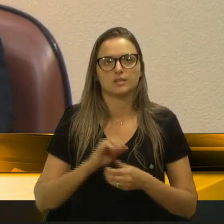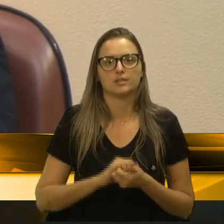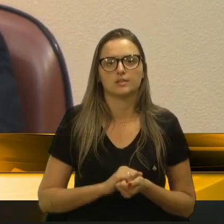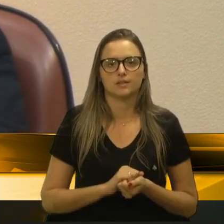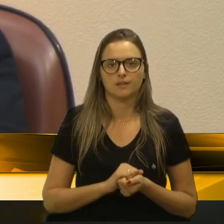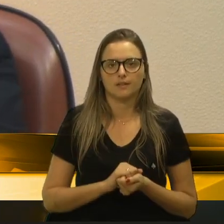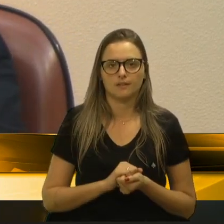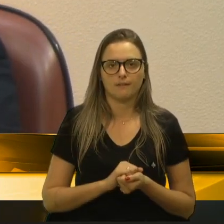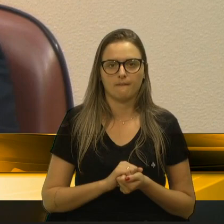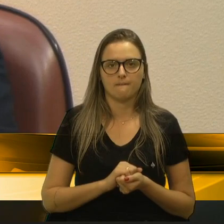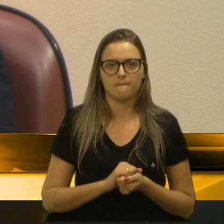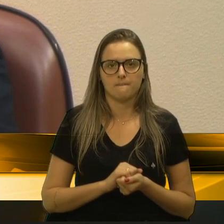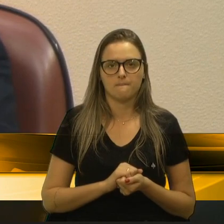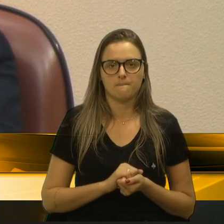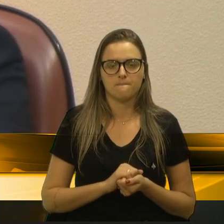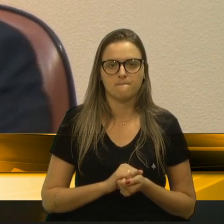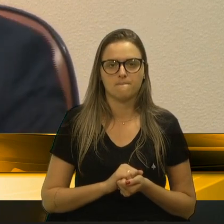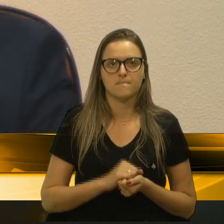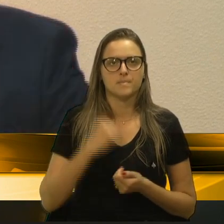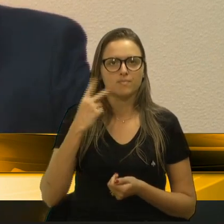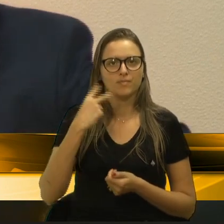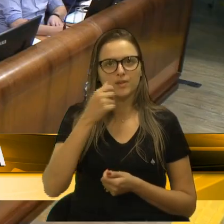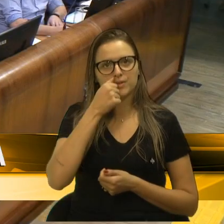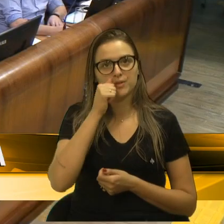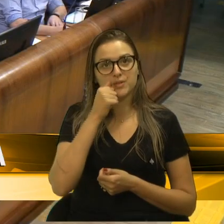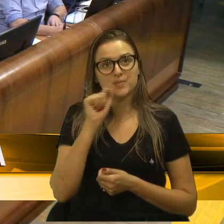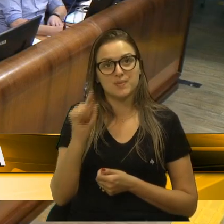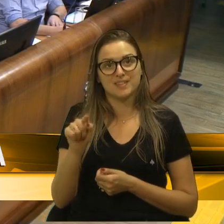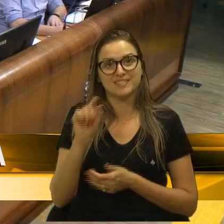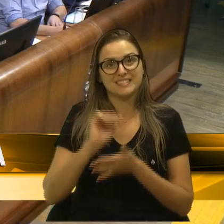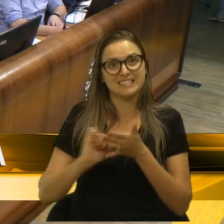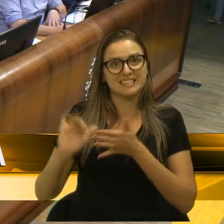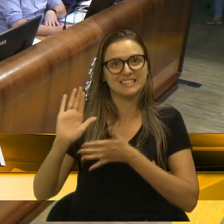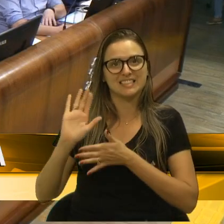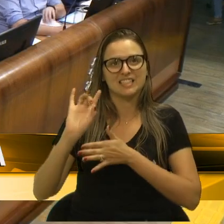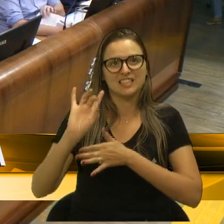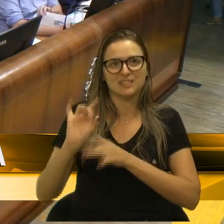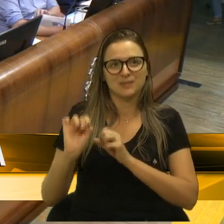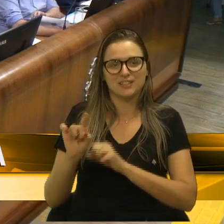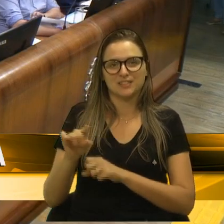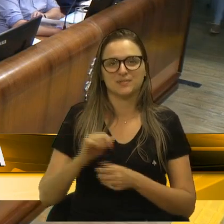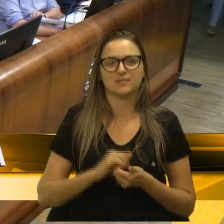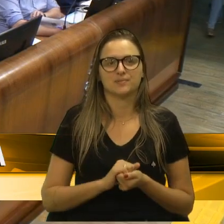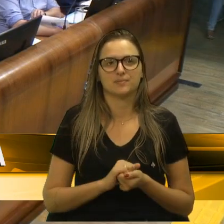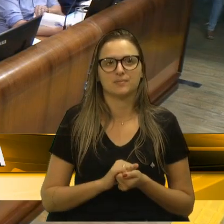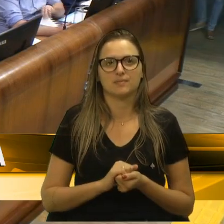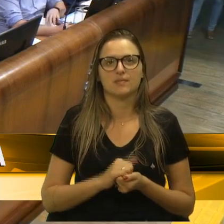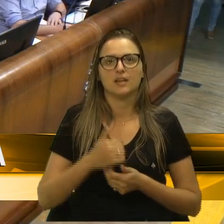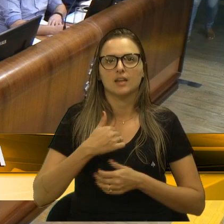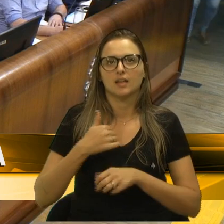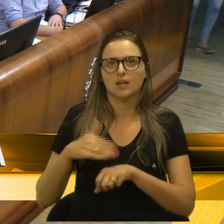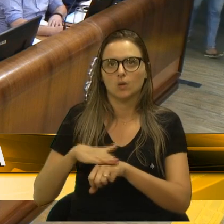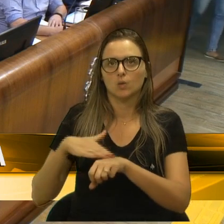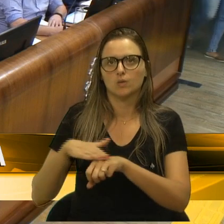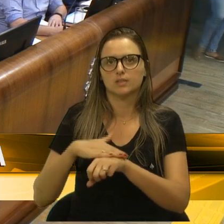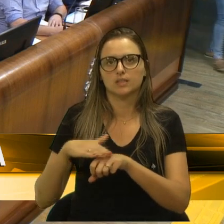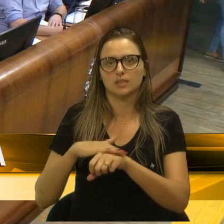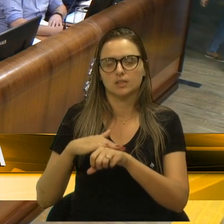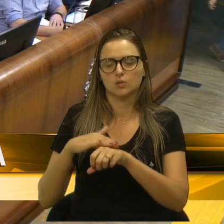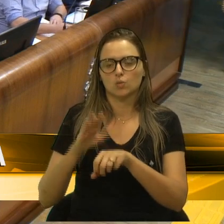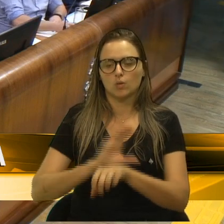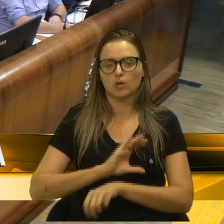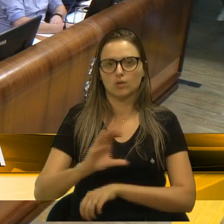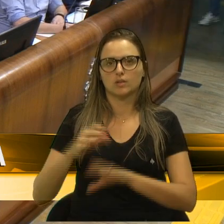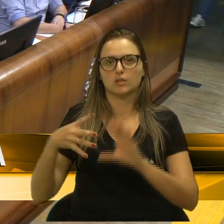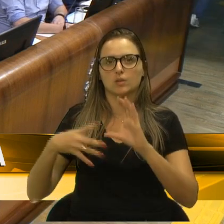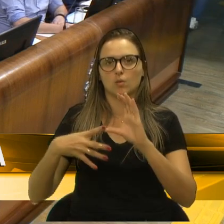Bom, vereadora Paula... Uma parte, então, pode ser, vereadora? Eu estou conversando com a coordenadora da quarta CRE,